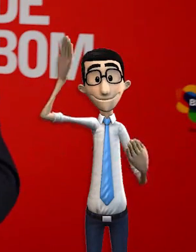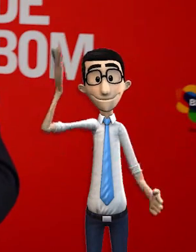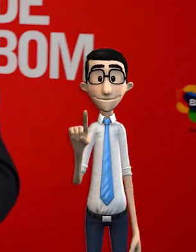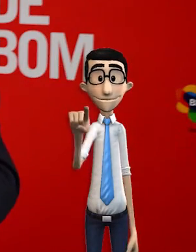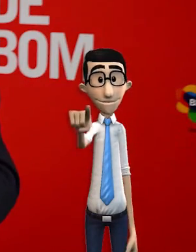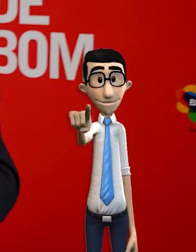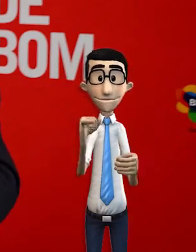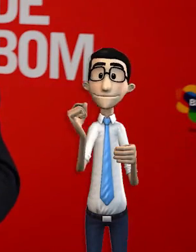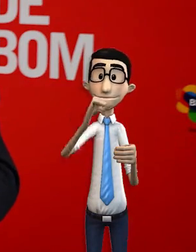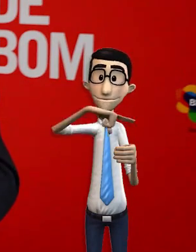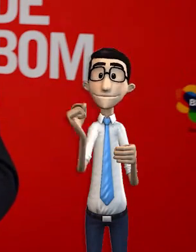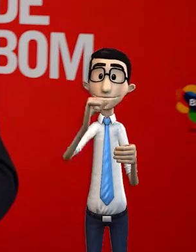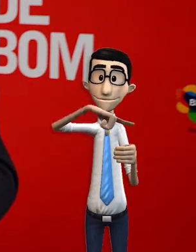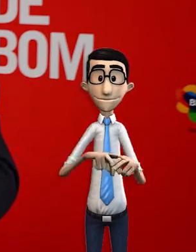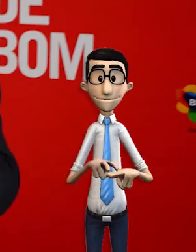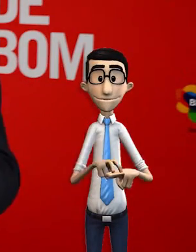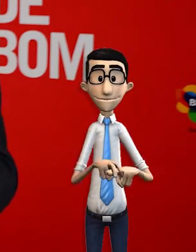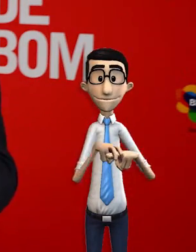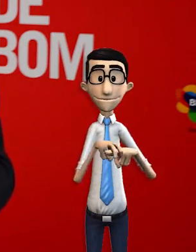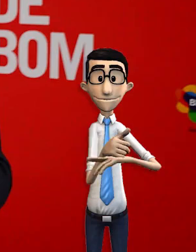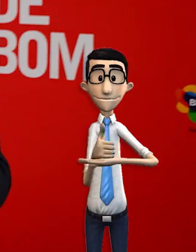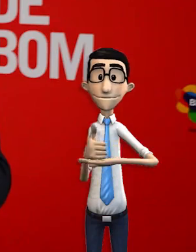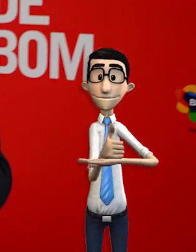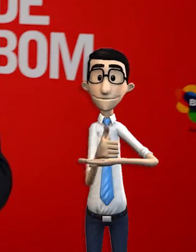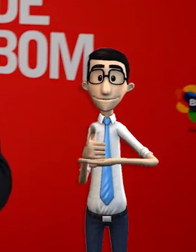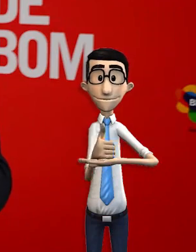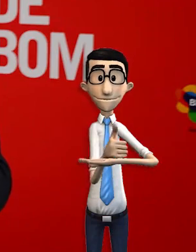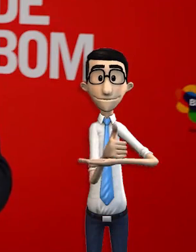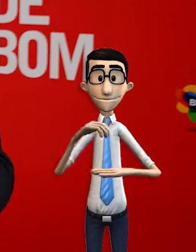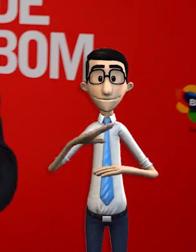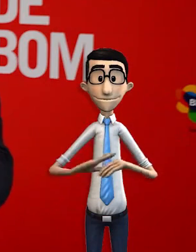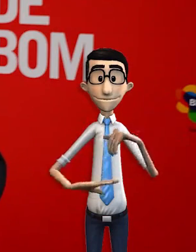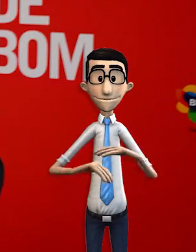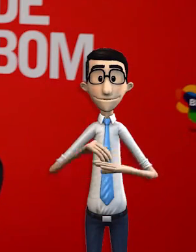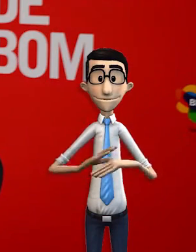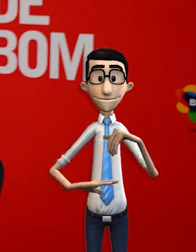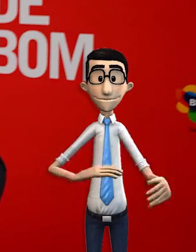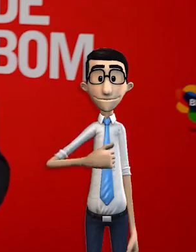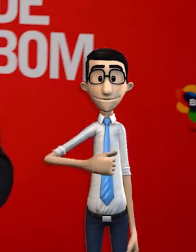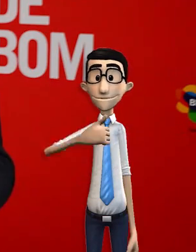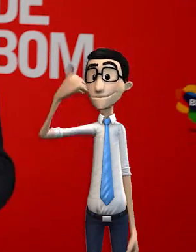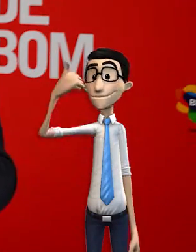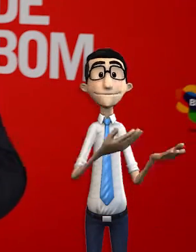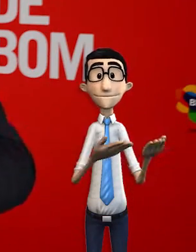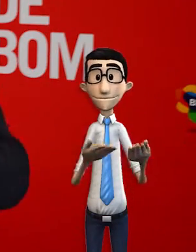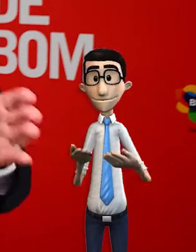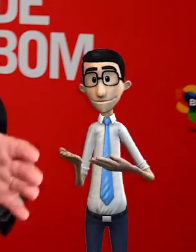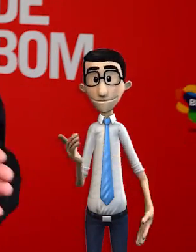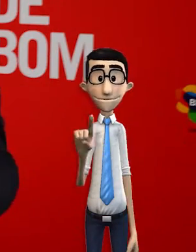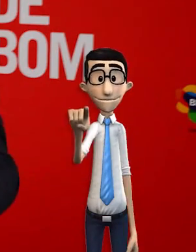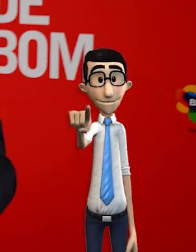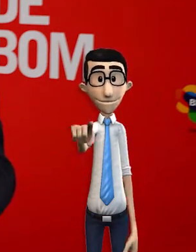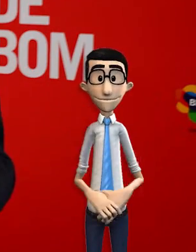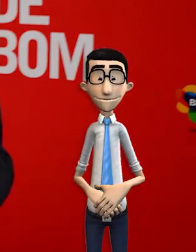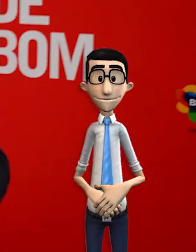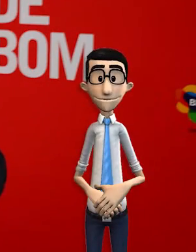sua contribuição do Runtex Facultativo. É através desta contribuição do Runtex que o Visite São Paulo e os conventos do Brasil